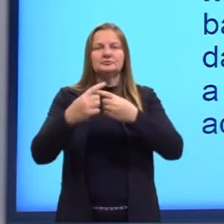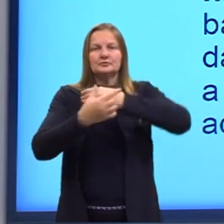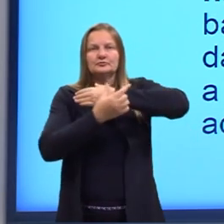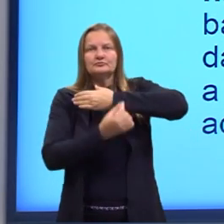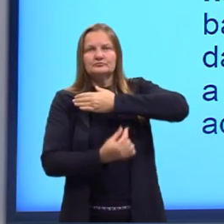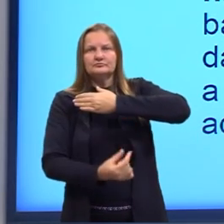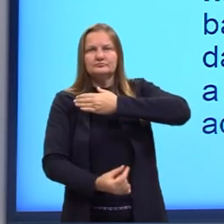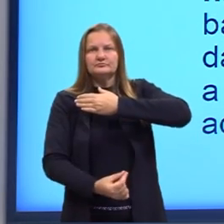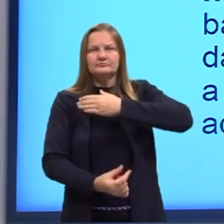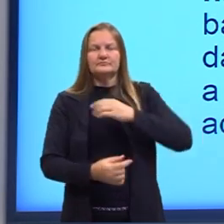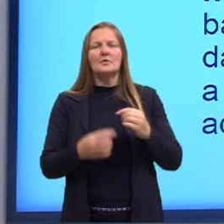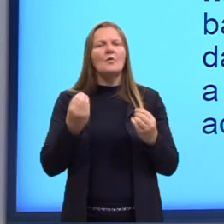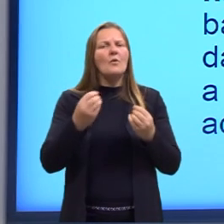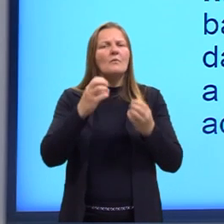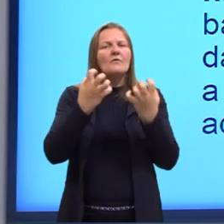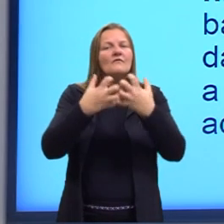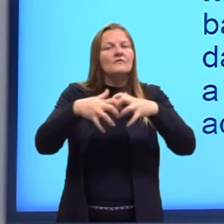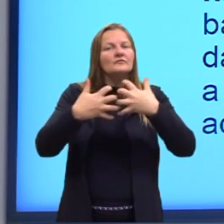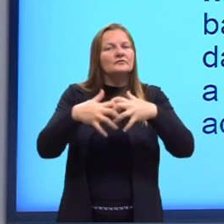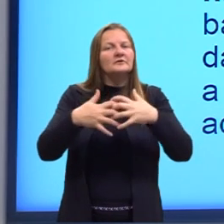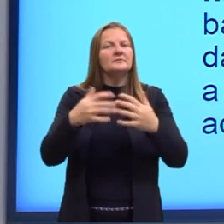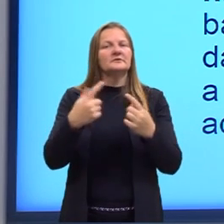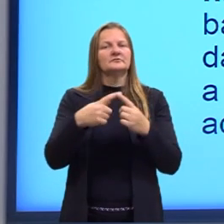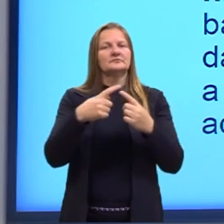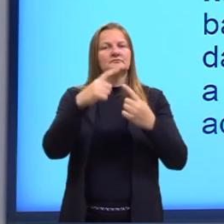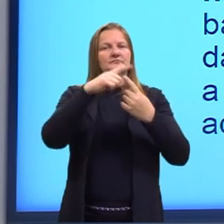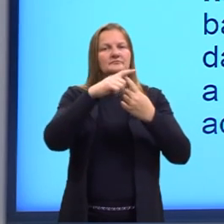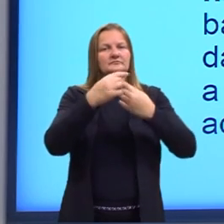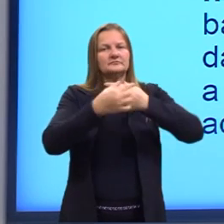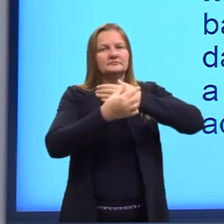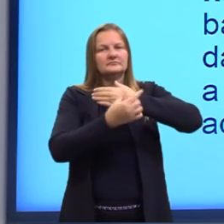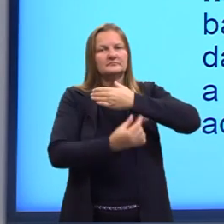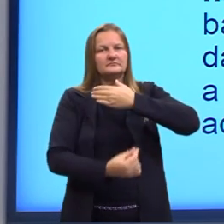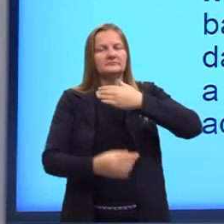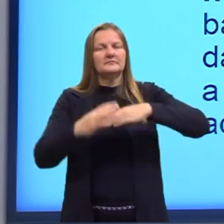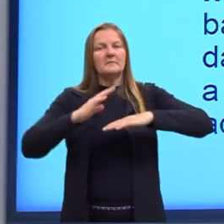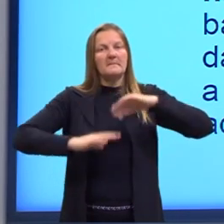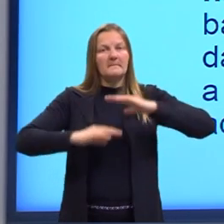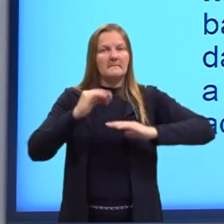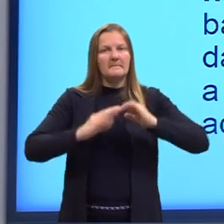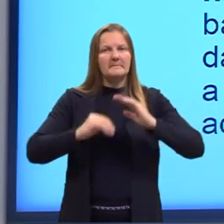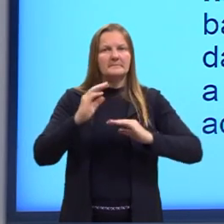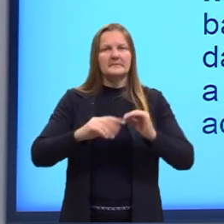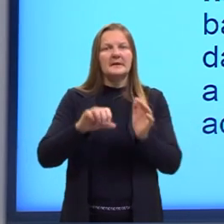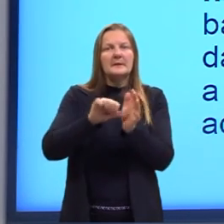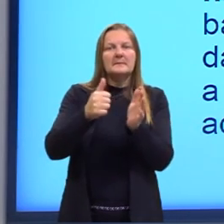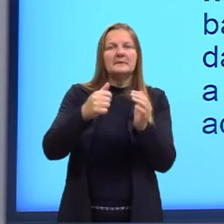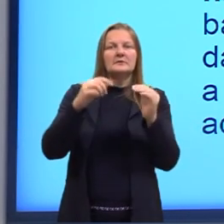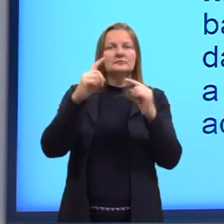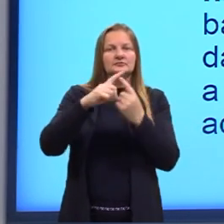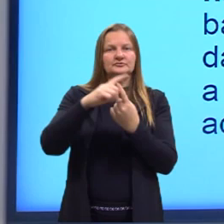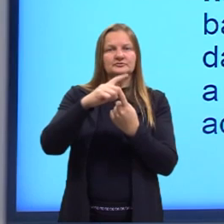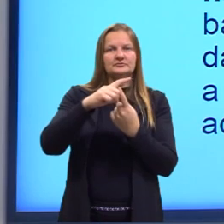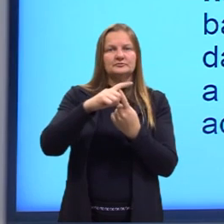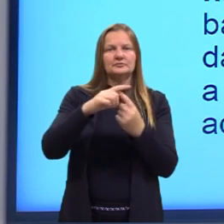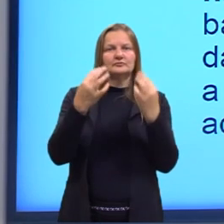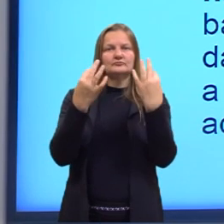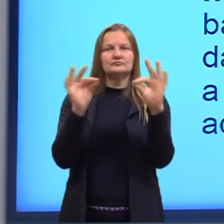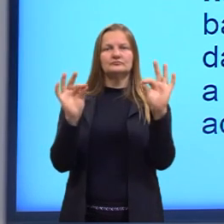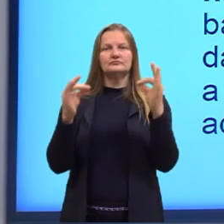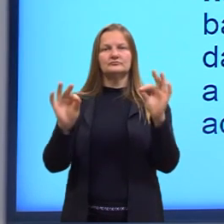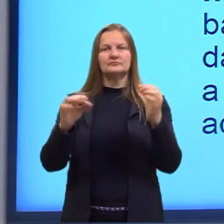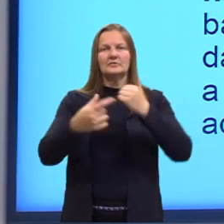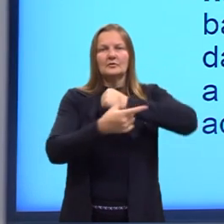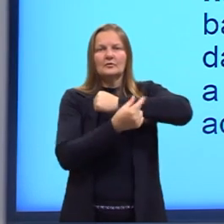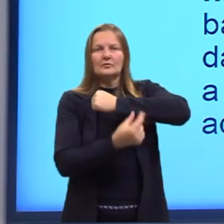coerência como que funciona a coerência na prática o primeiro tipo é o que a gente chama de coerência sintática